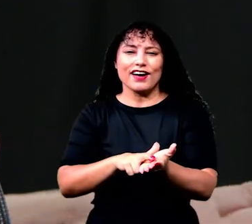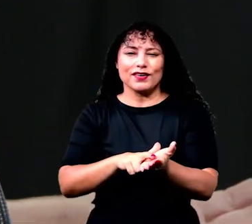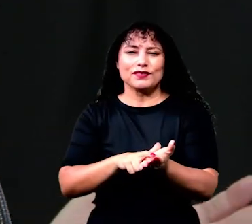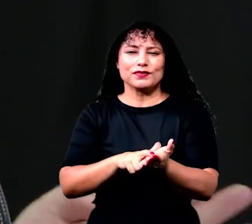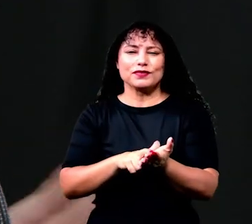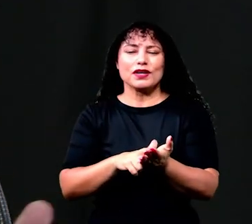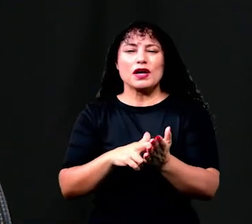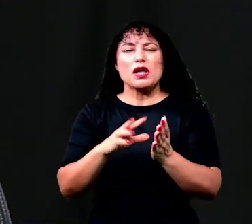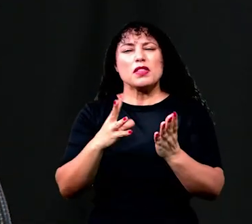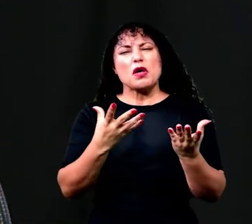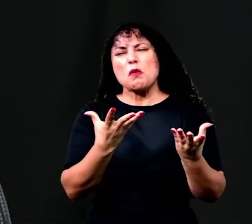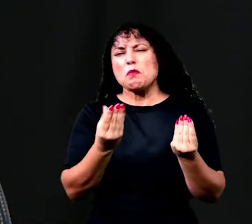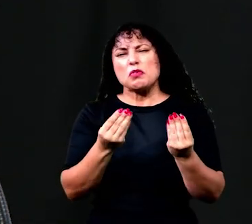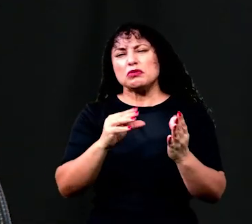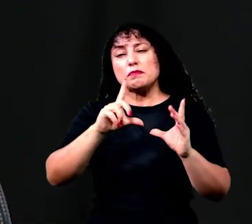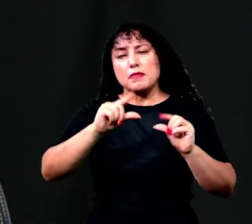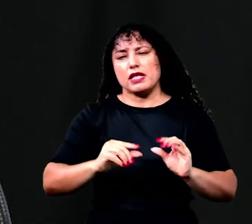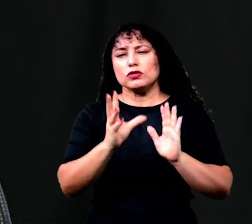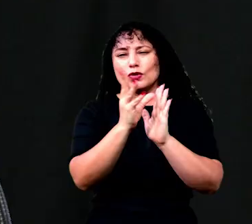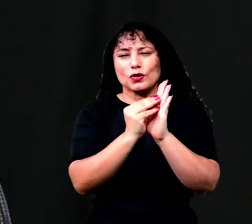tão conteudista.